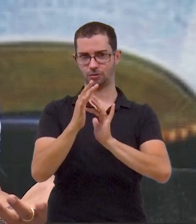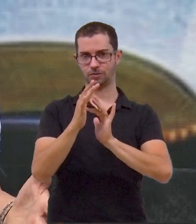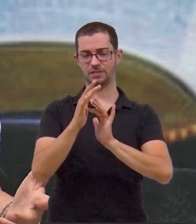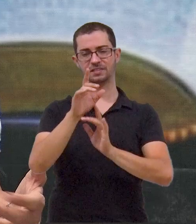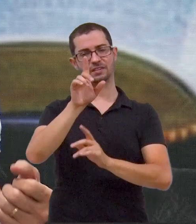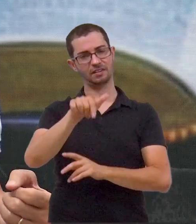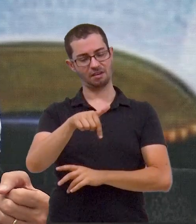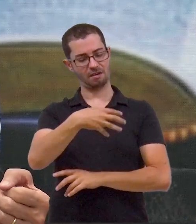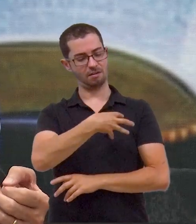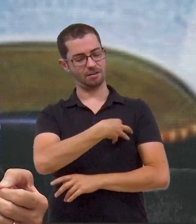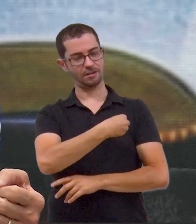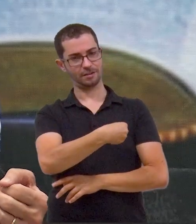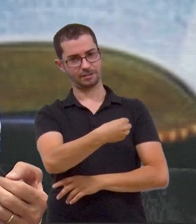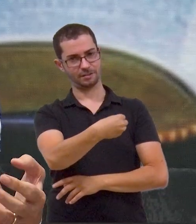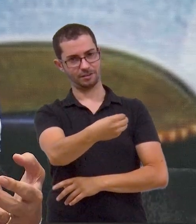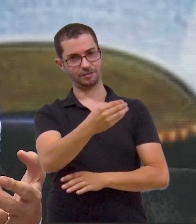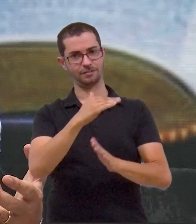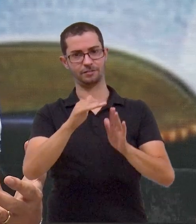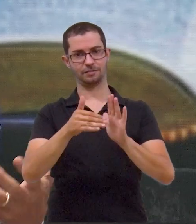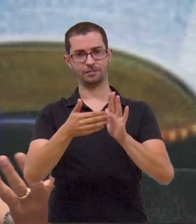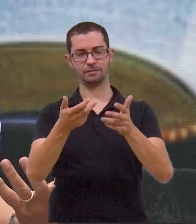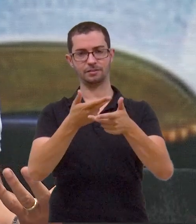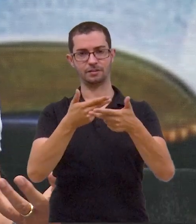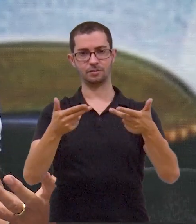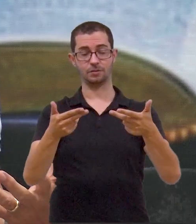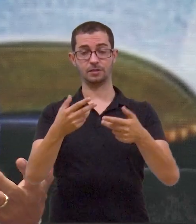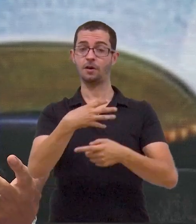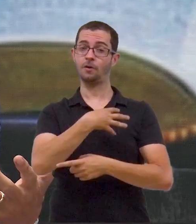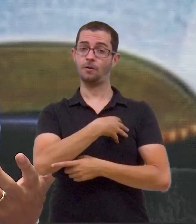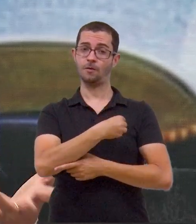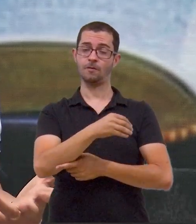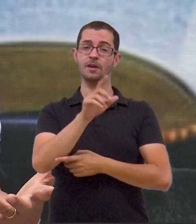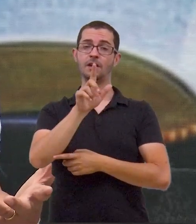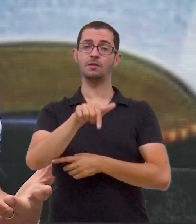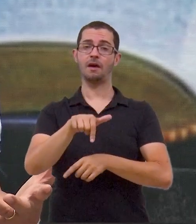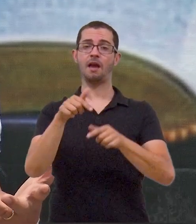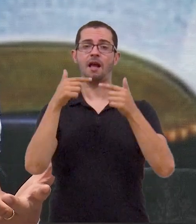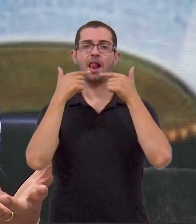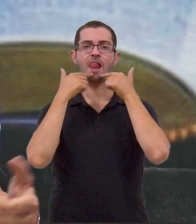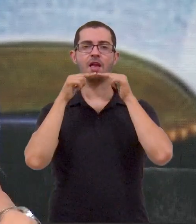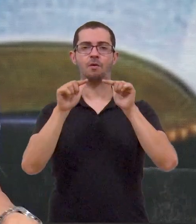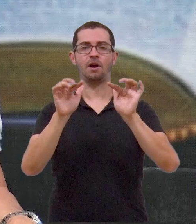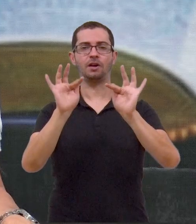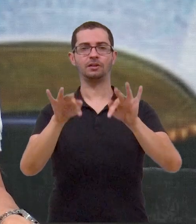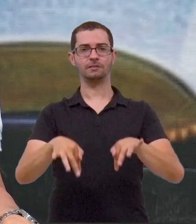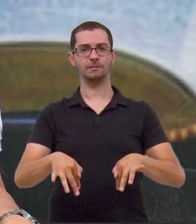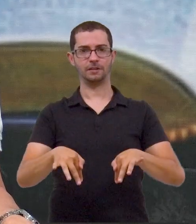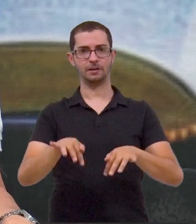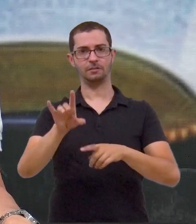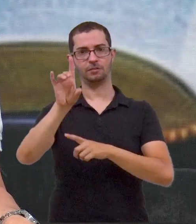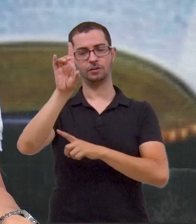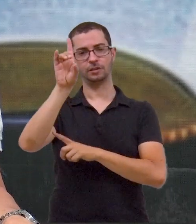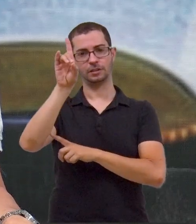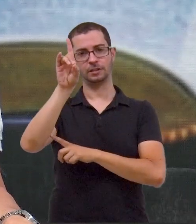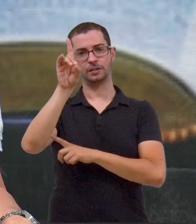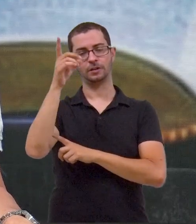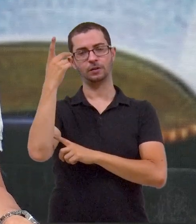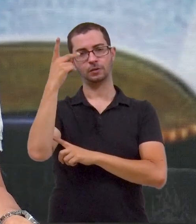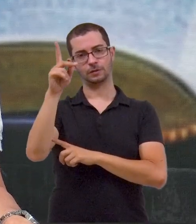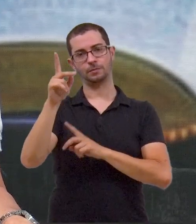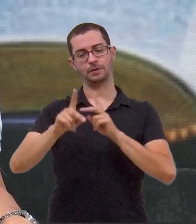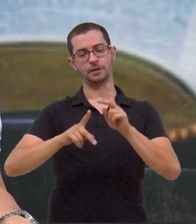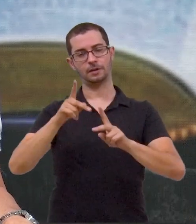as coisas. O Filho é a linguagem final de Deus à